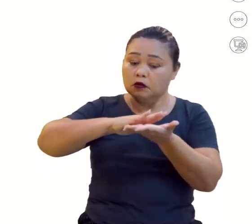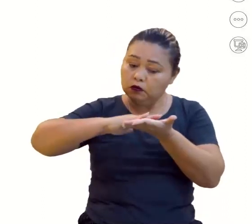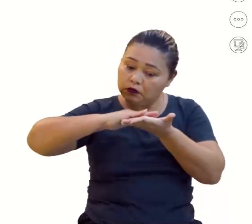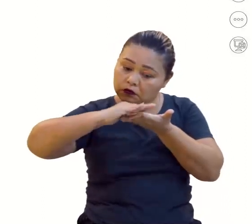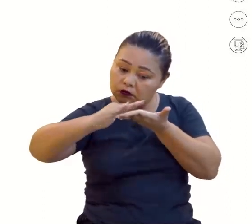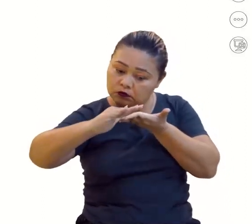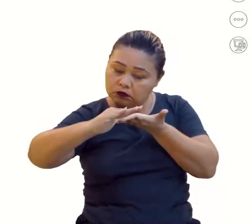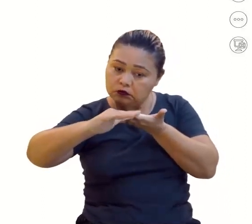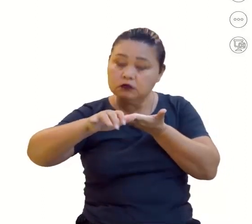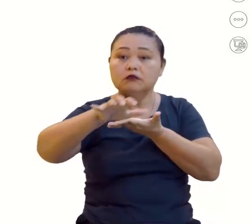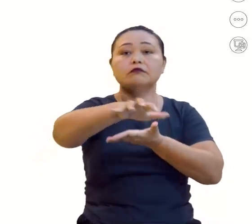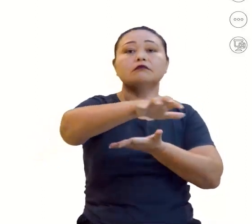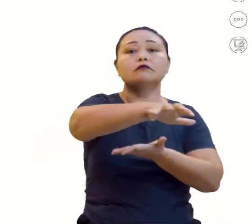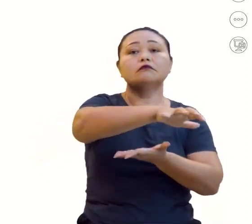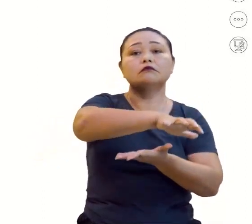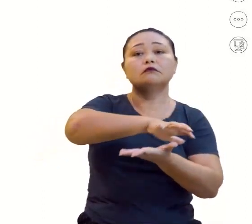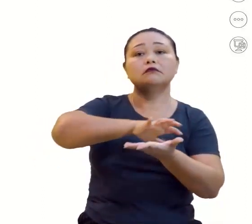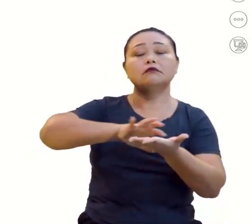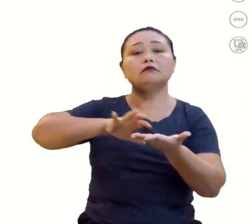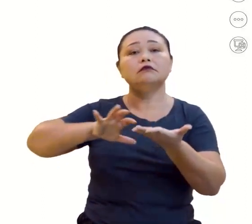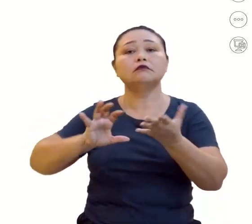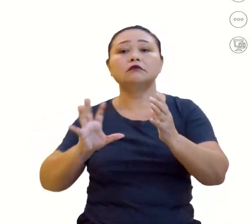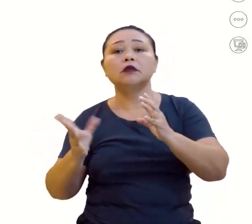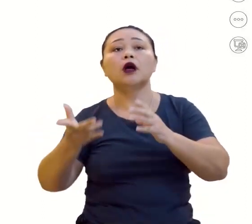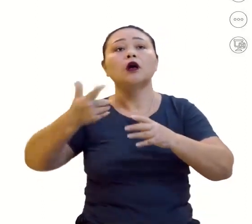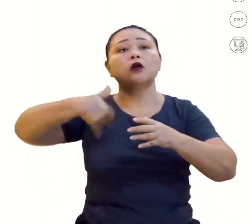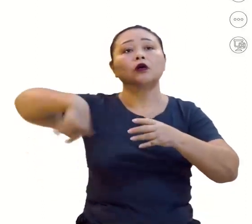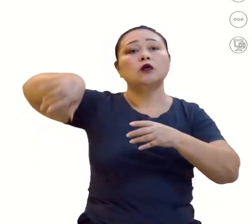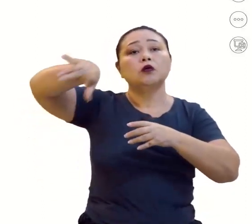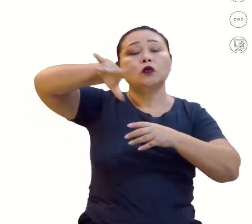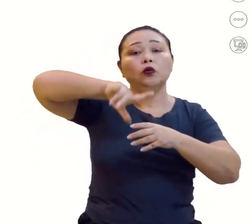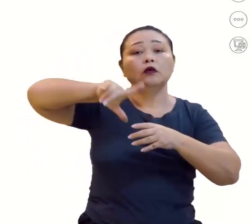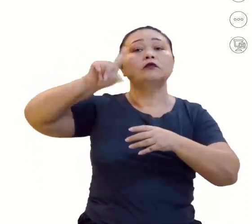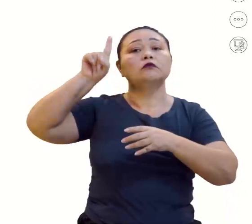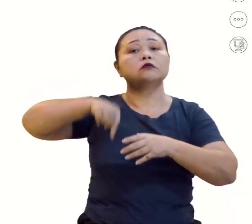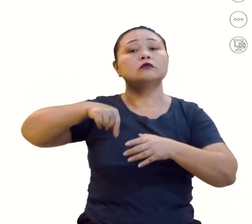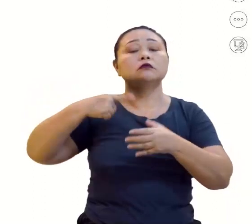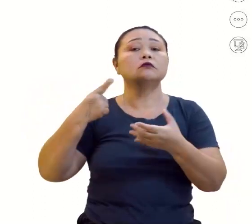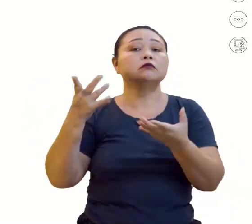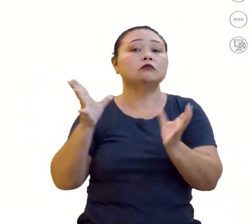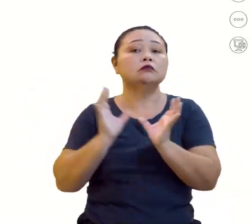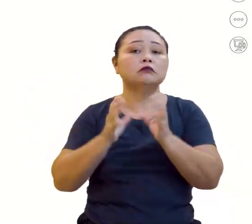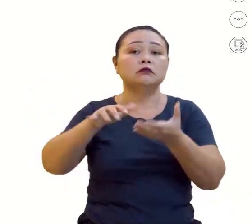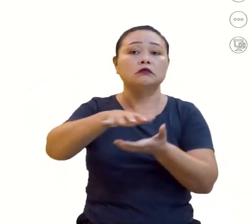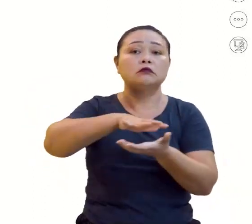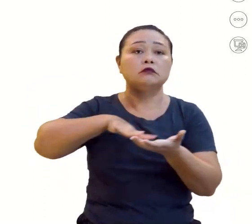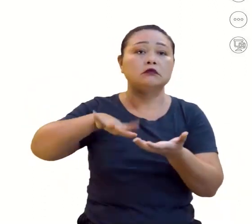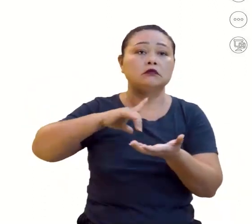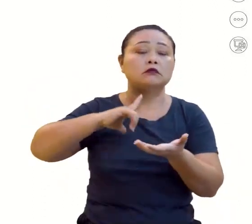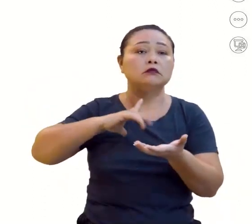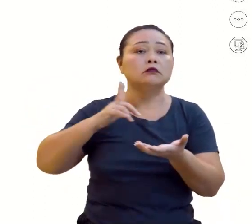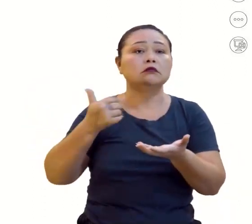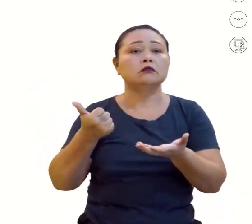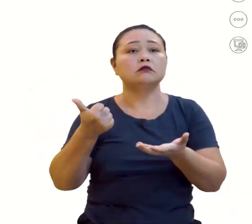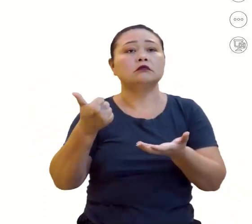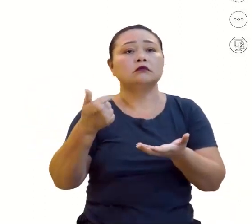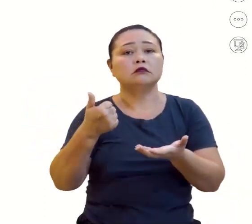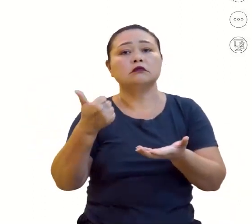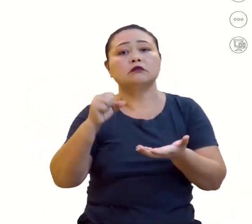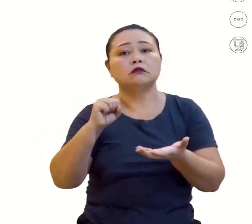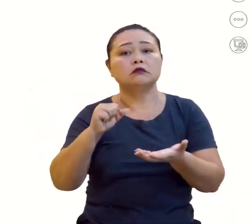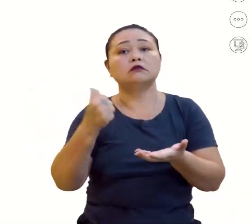ou espacial. Então, dá para juntar todo mundo aqui, ó, isso aqui tudo é praticamente geometria. É, que vai dar ali 13,